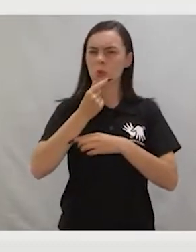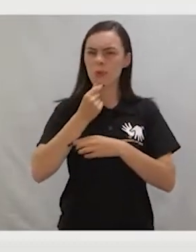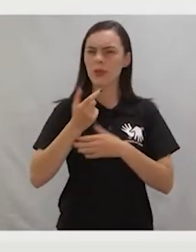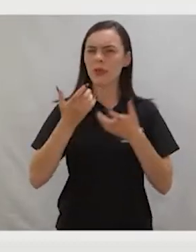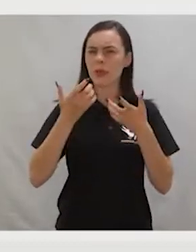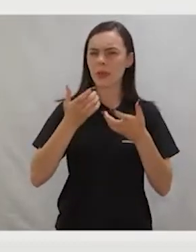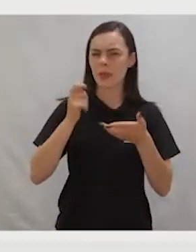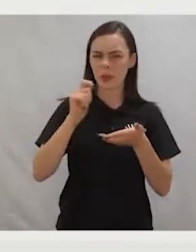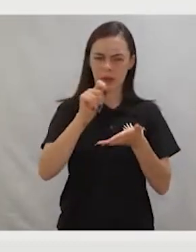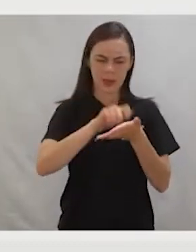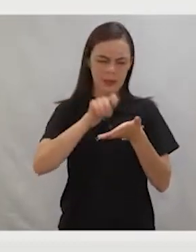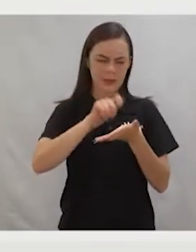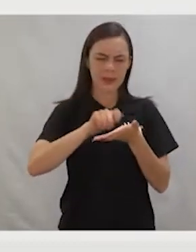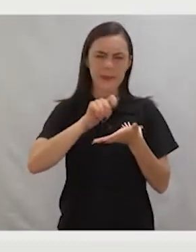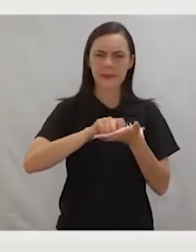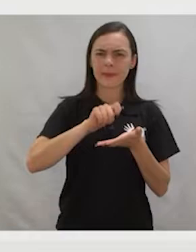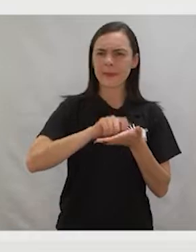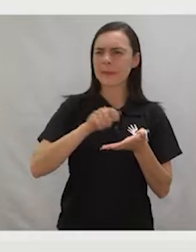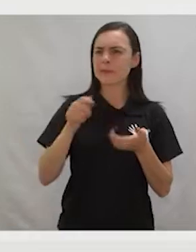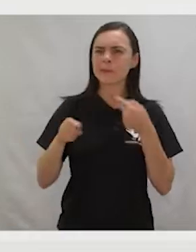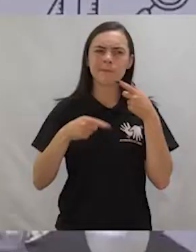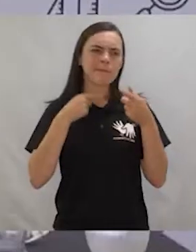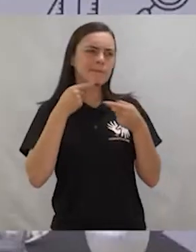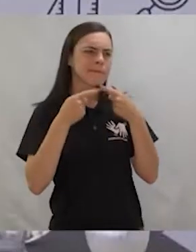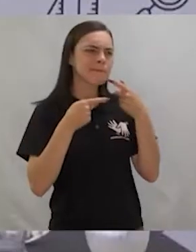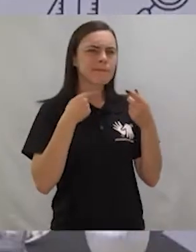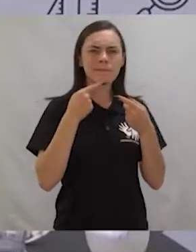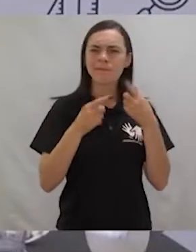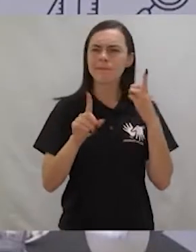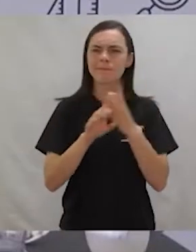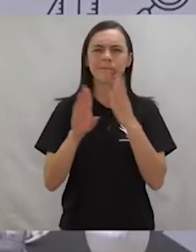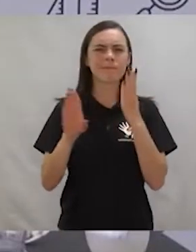queria escrever e não achava como, e daí